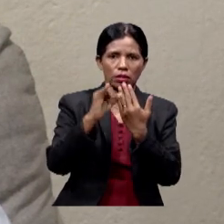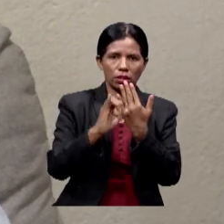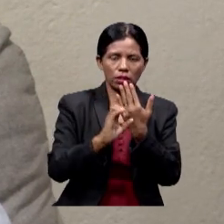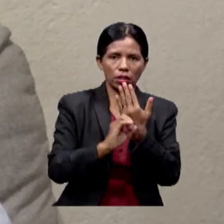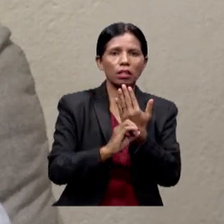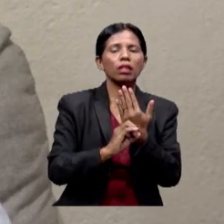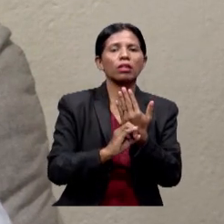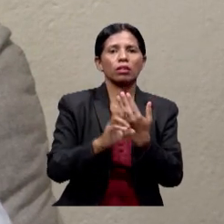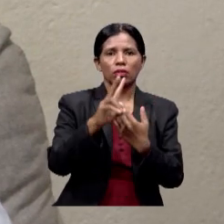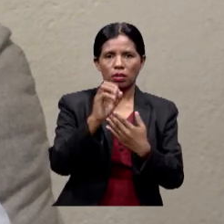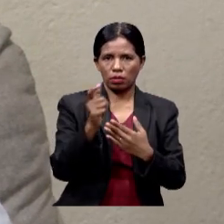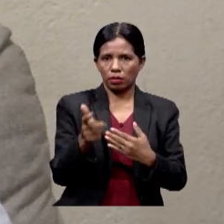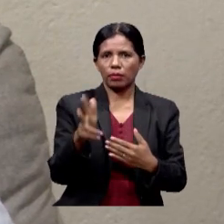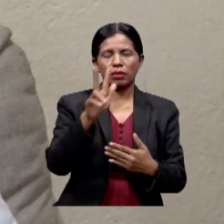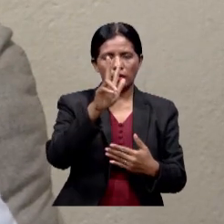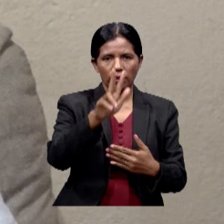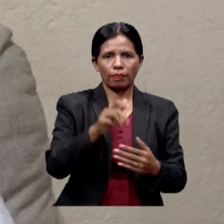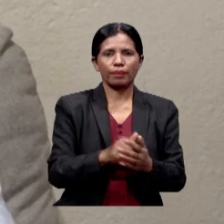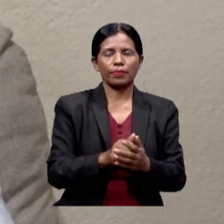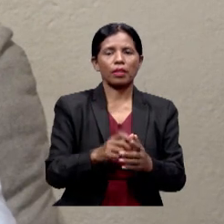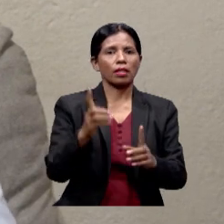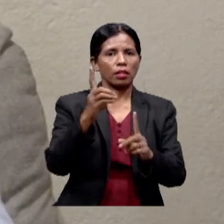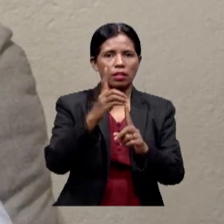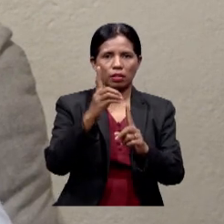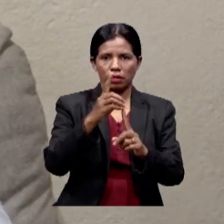2023 e a partir dia 5